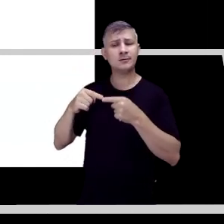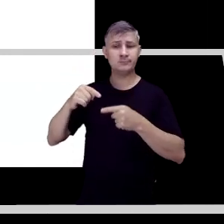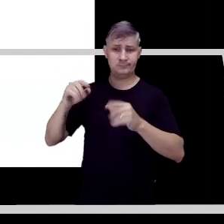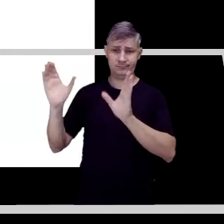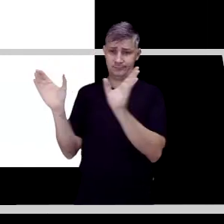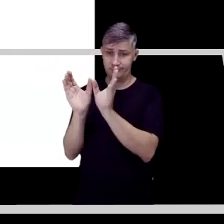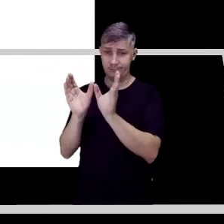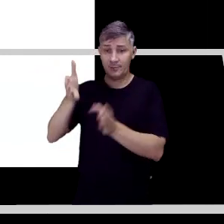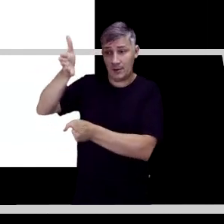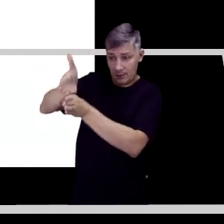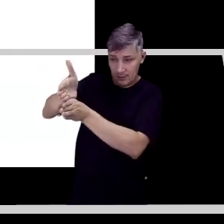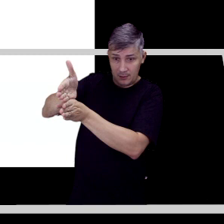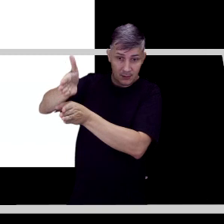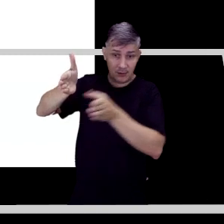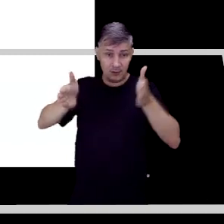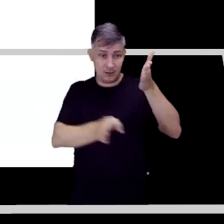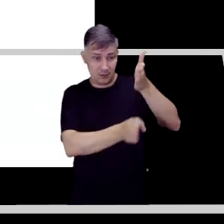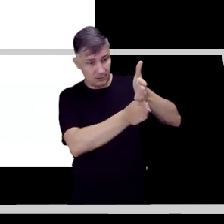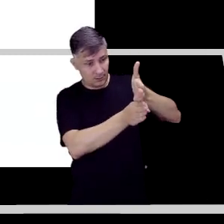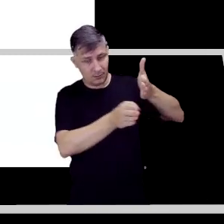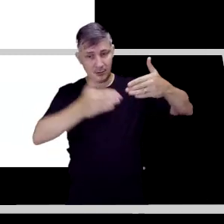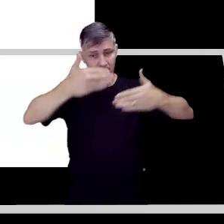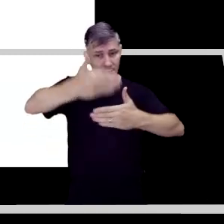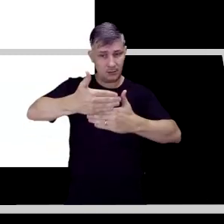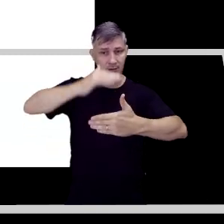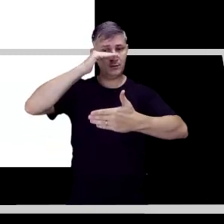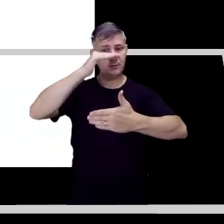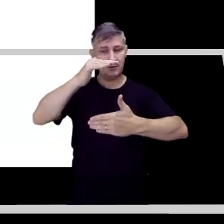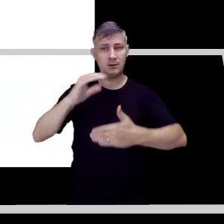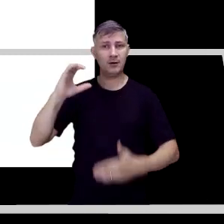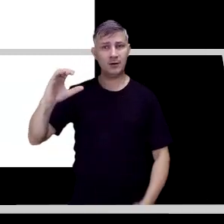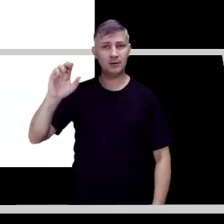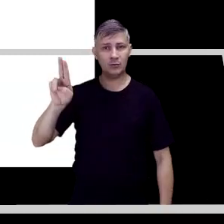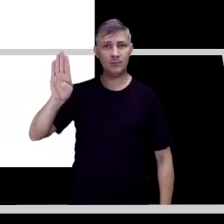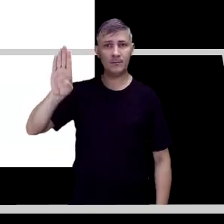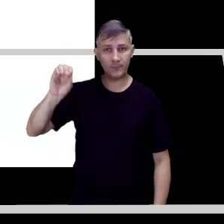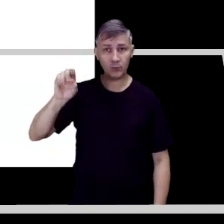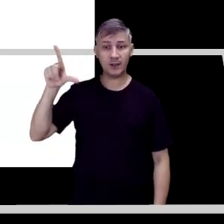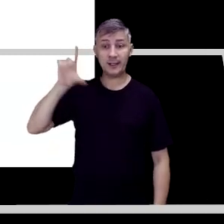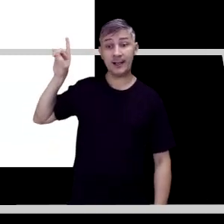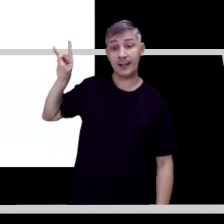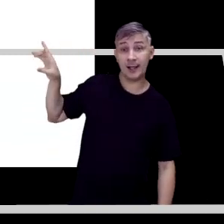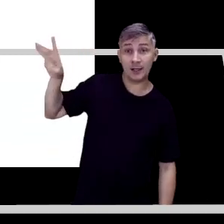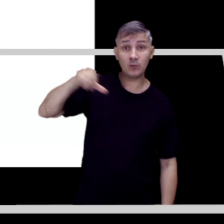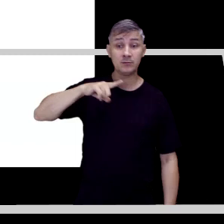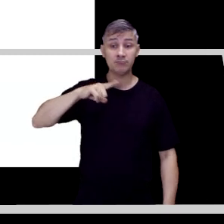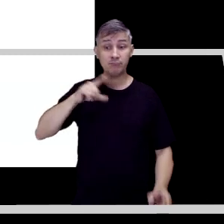os painéis, que são as paredes, são a própria estrutura portante, e esses cubos recebem cada um deles,